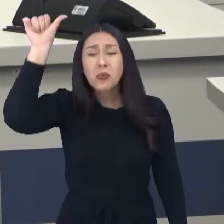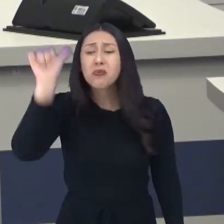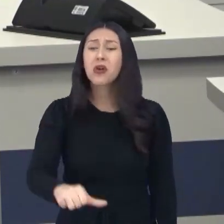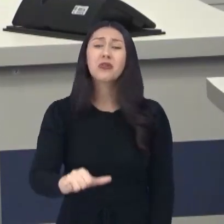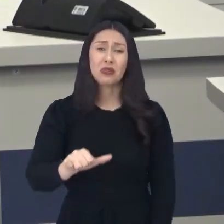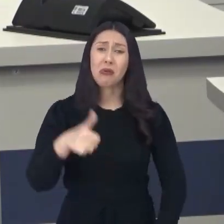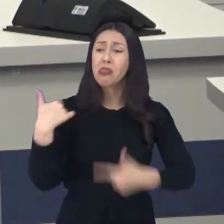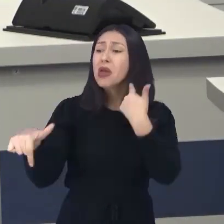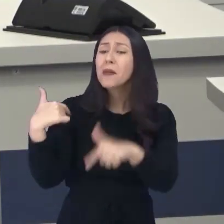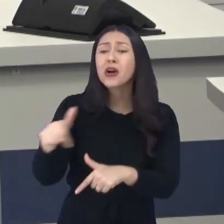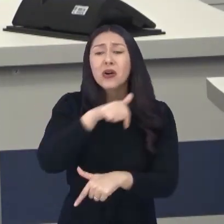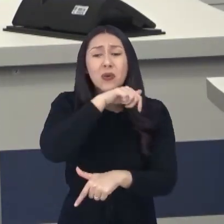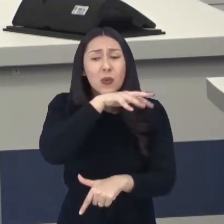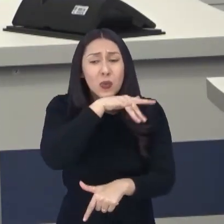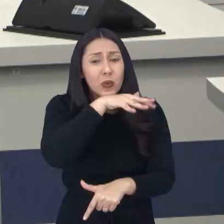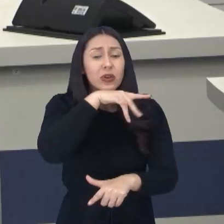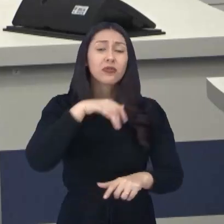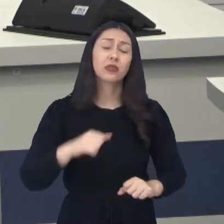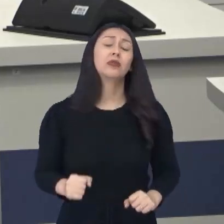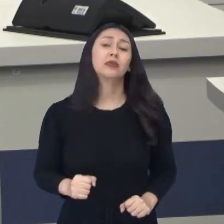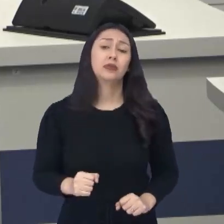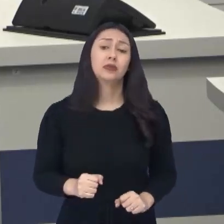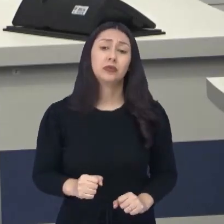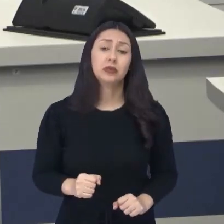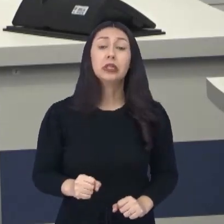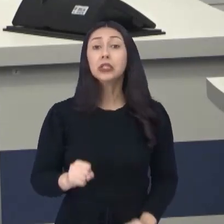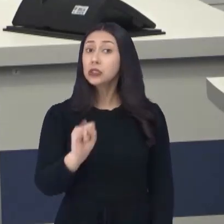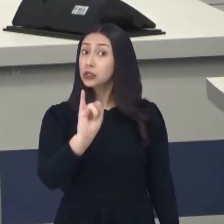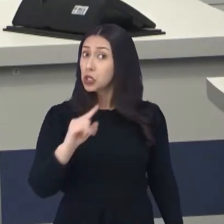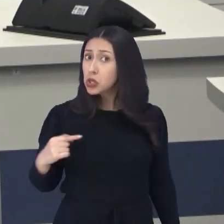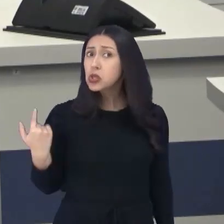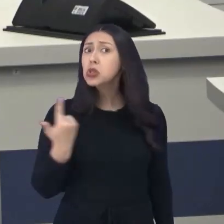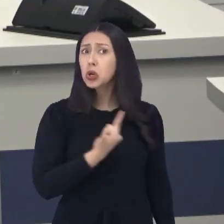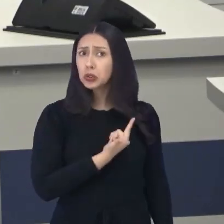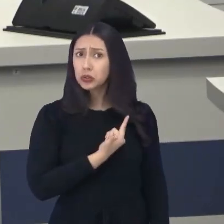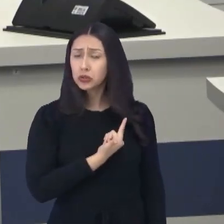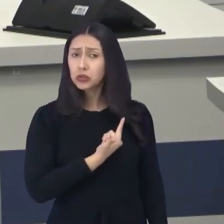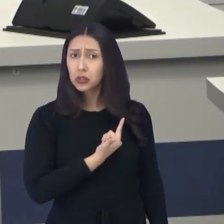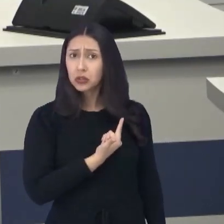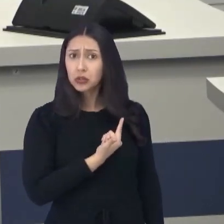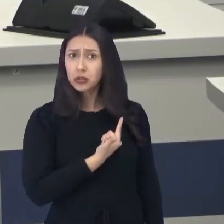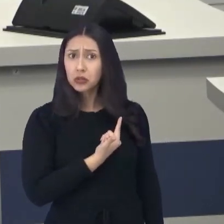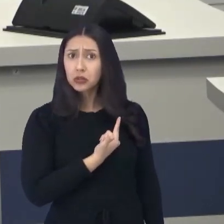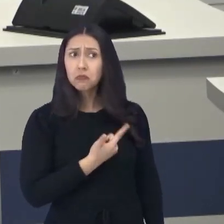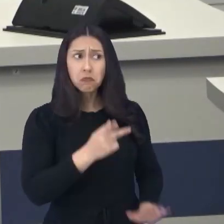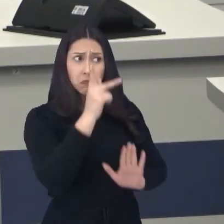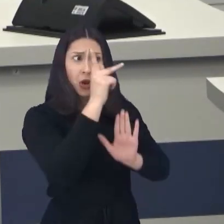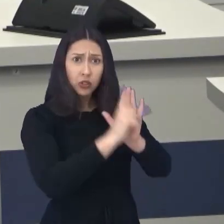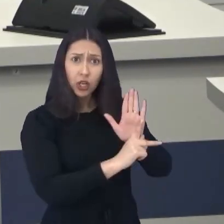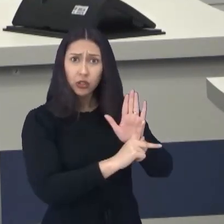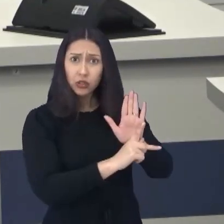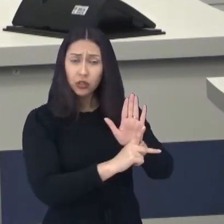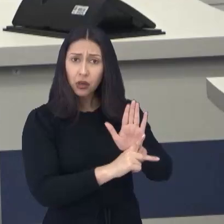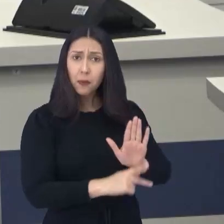serviço para a cidade que a Câmara presta. Se nós aprovarmos essa PELON, né, certeza